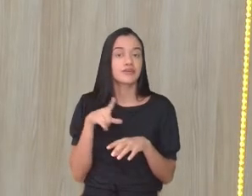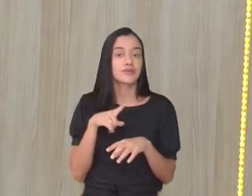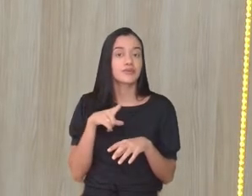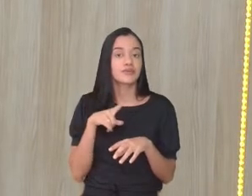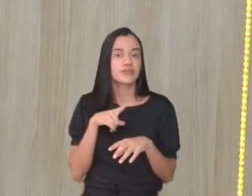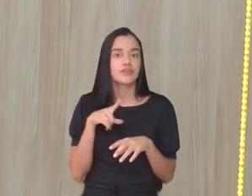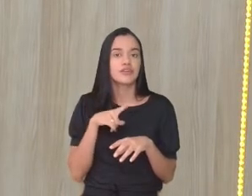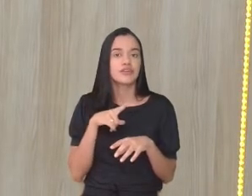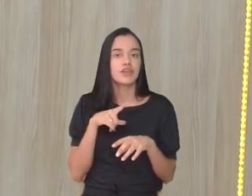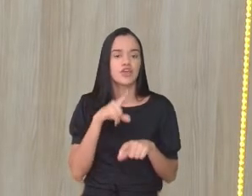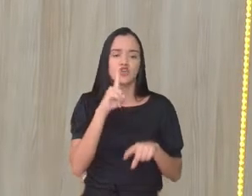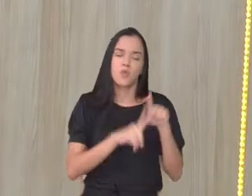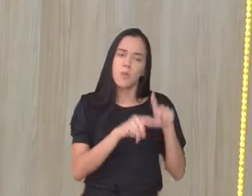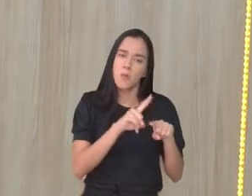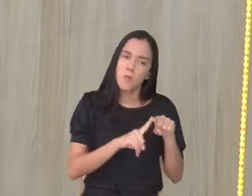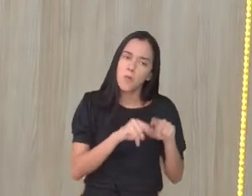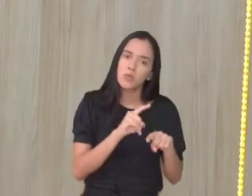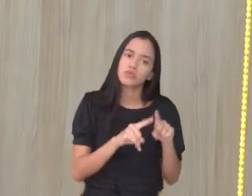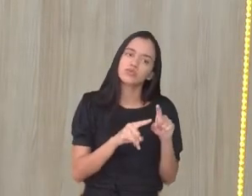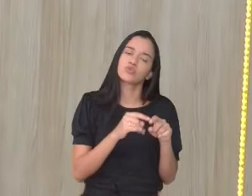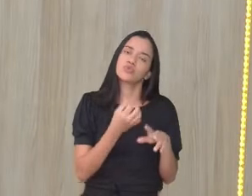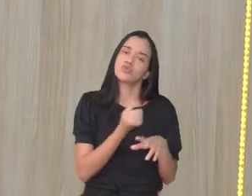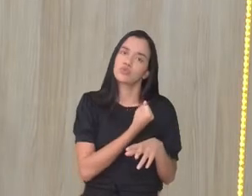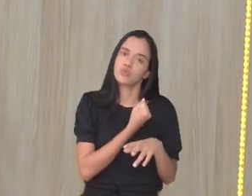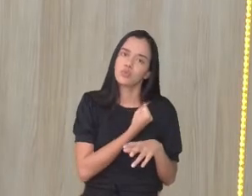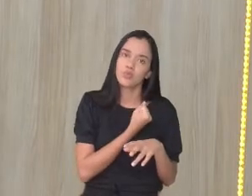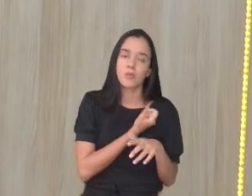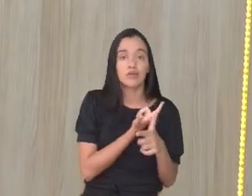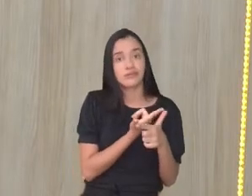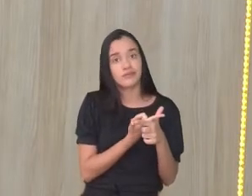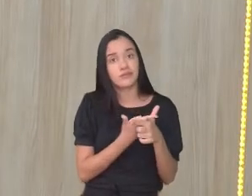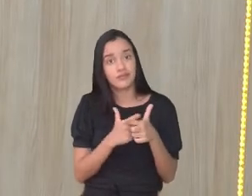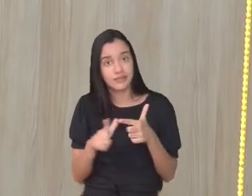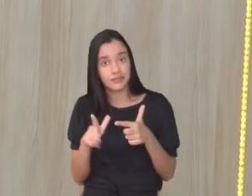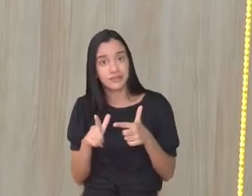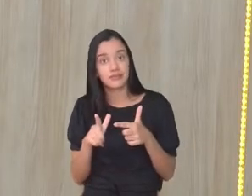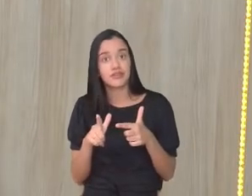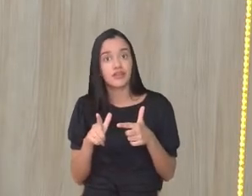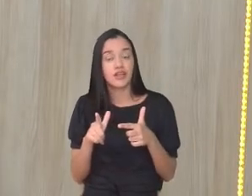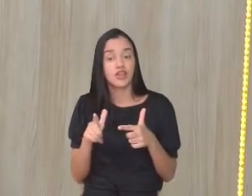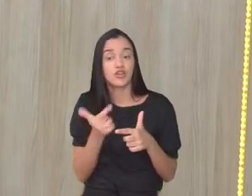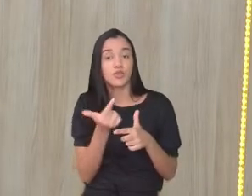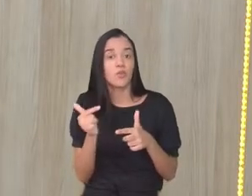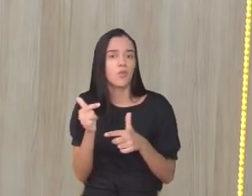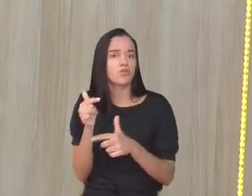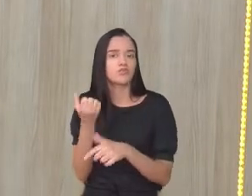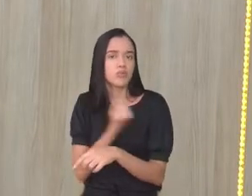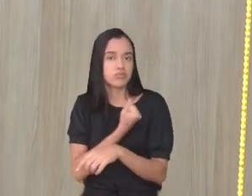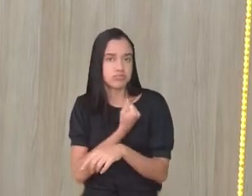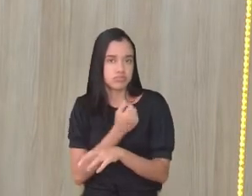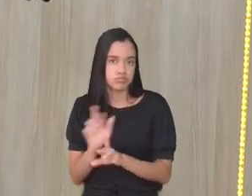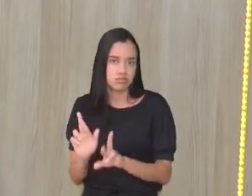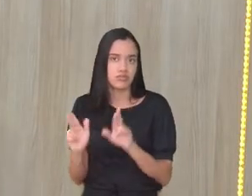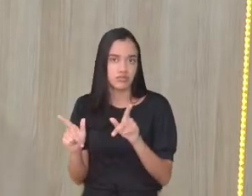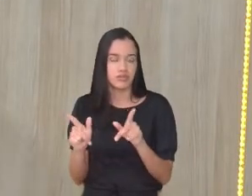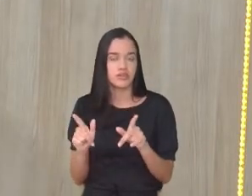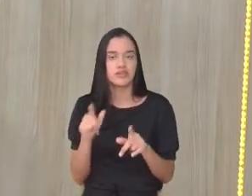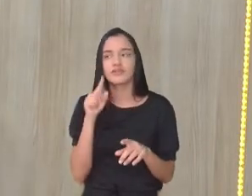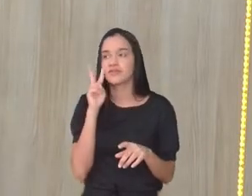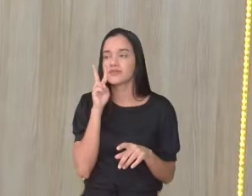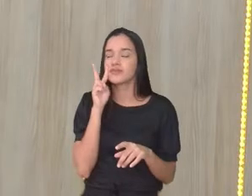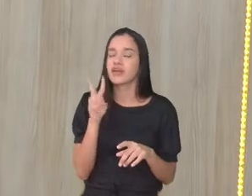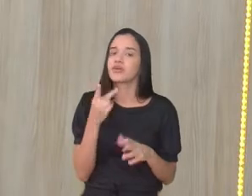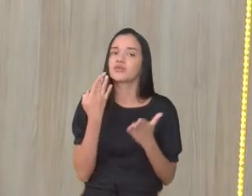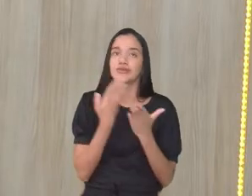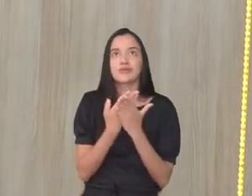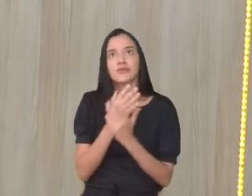o produto, né, de alguns números dividido pelo produto de outros números, a gente vê muito isso, né, professora? Quando a gente está